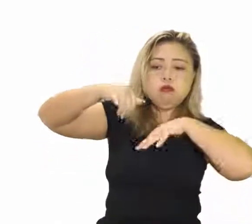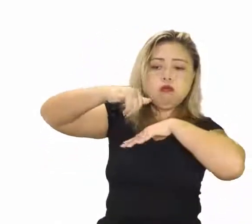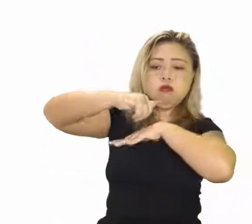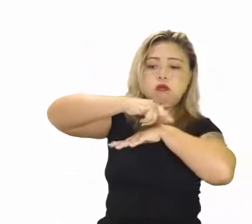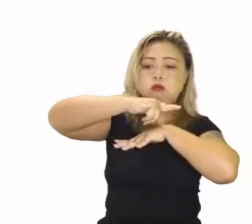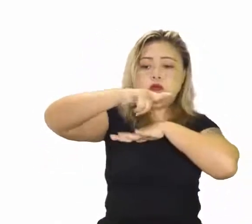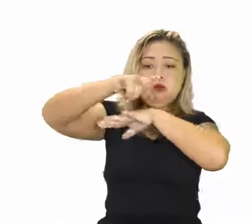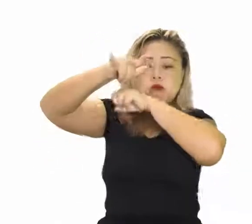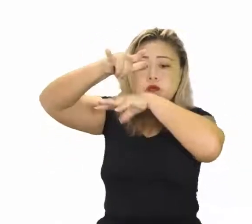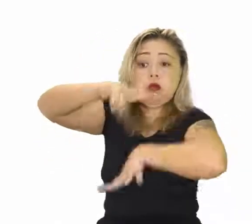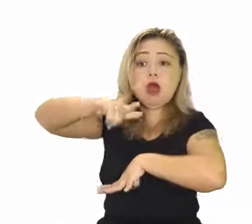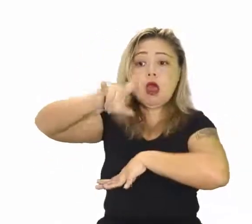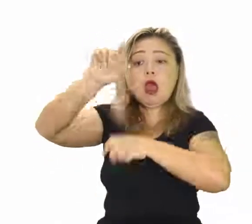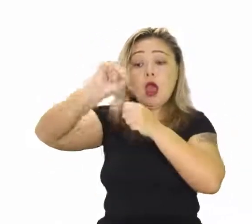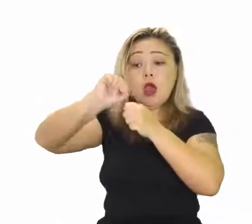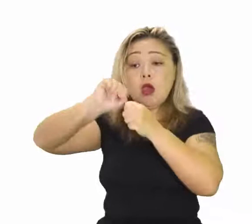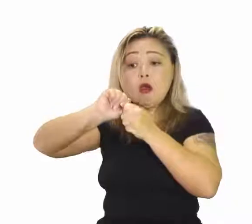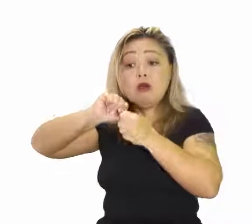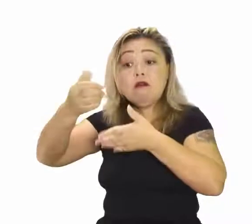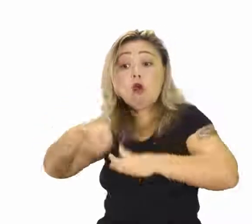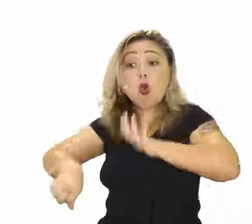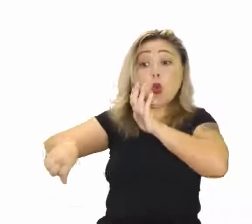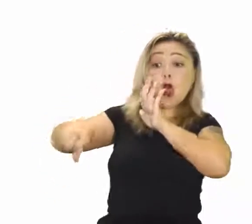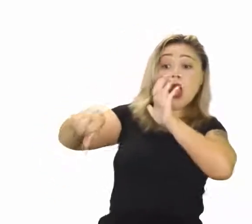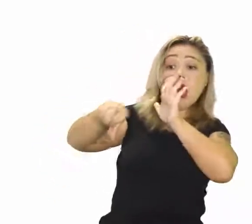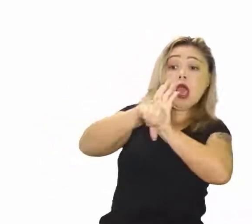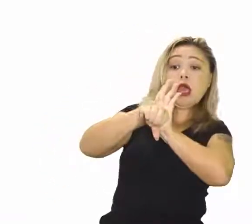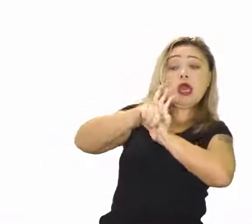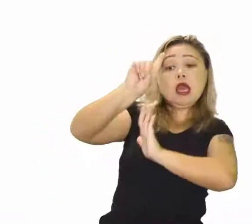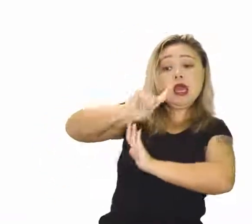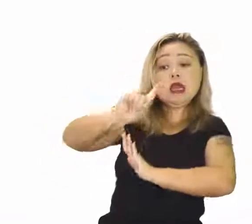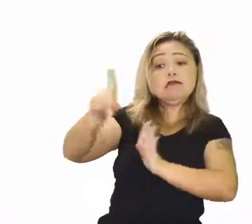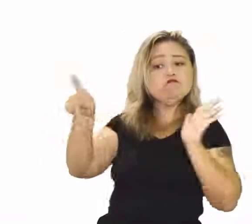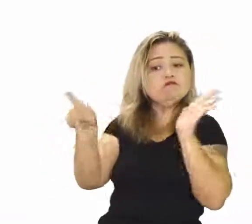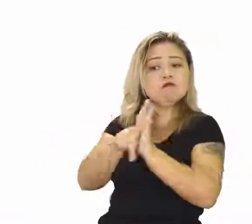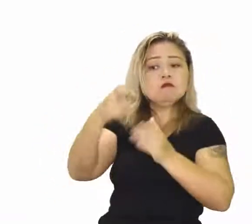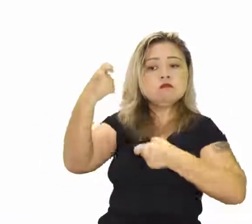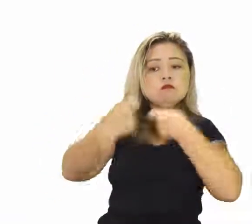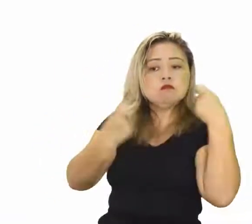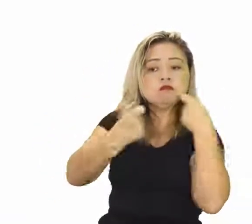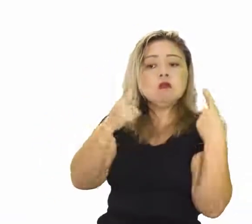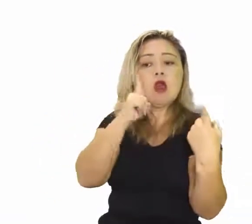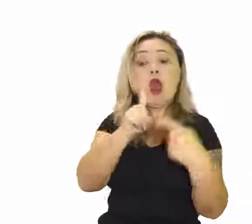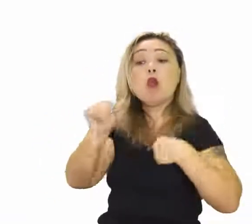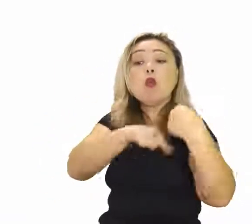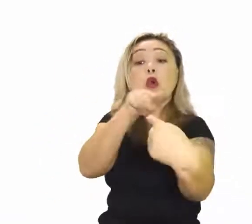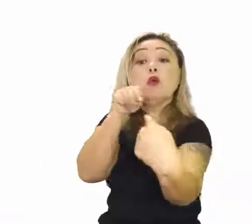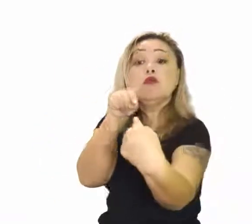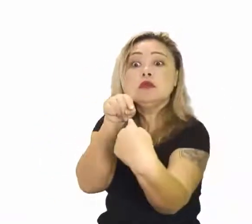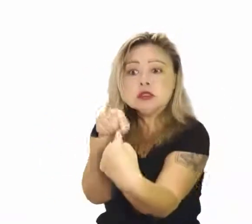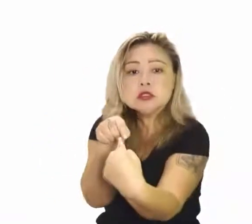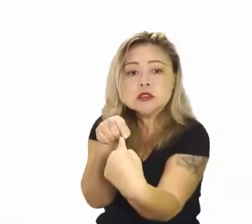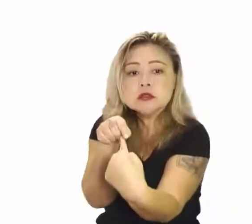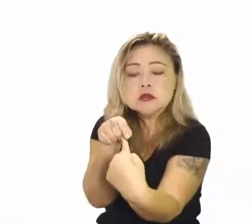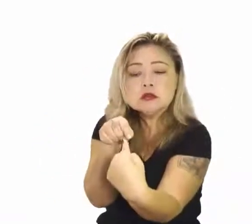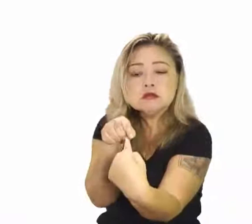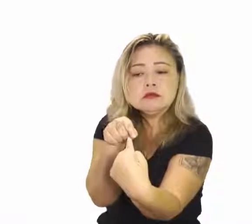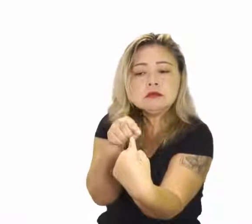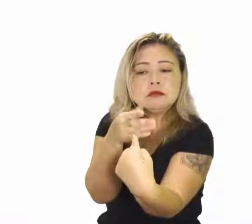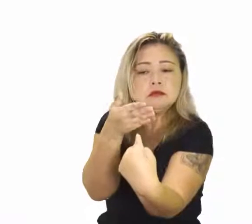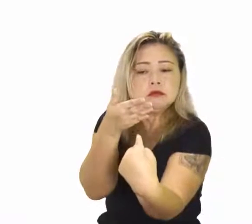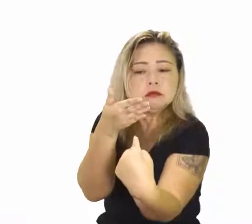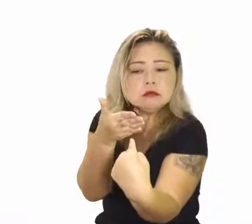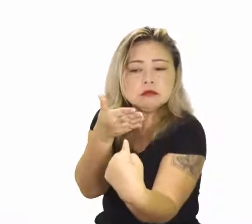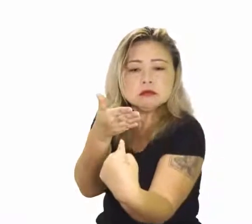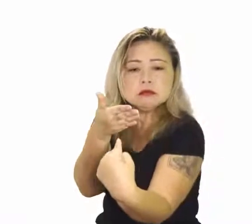atômica foi um crime de guerra cometido pelo governo dos Estados Unidos, cujo objetivo seria